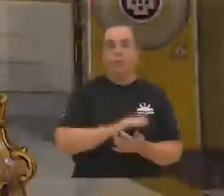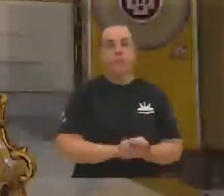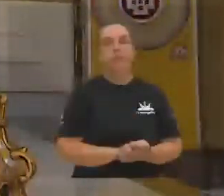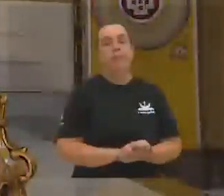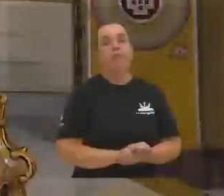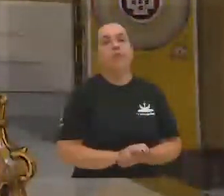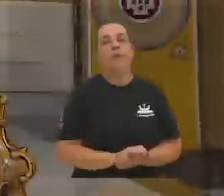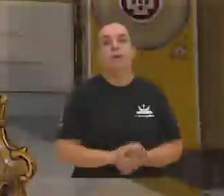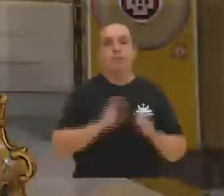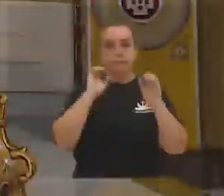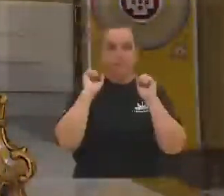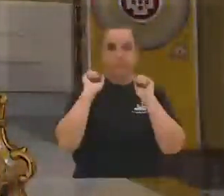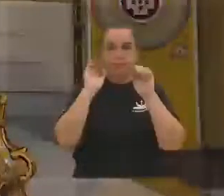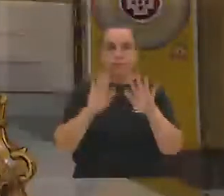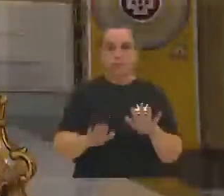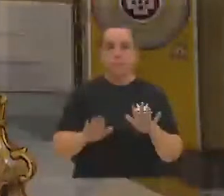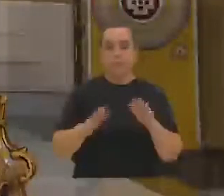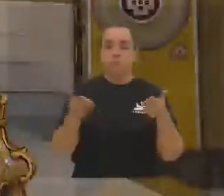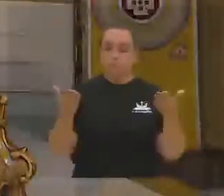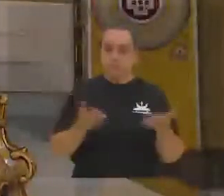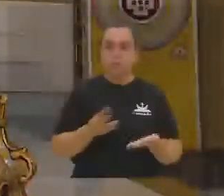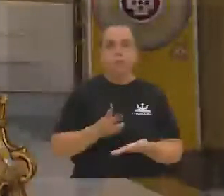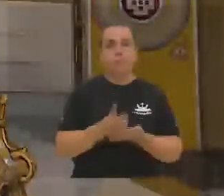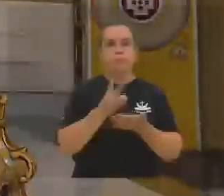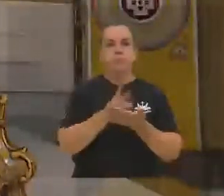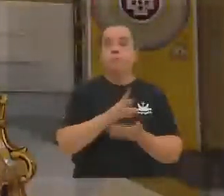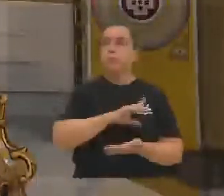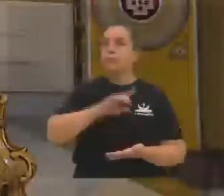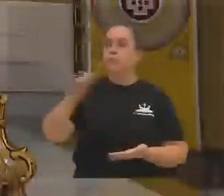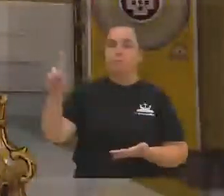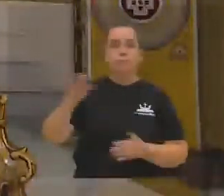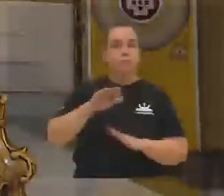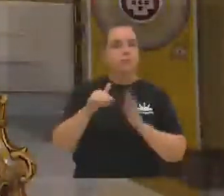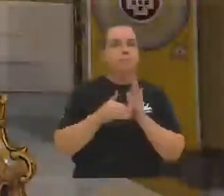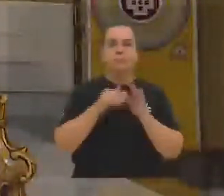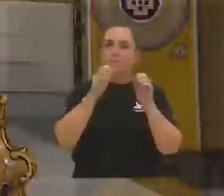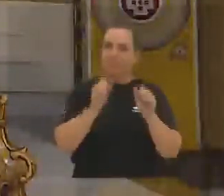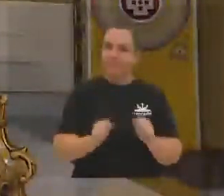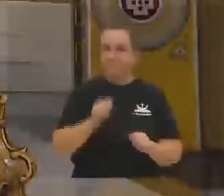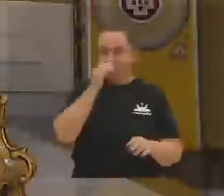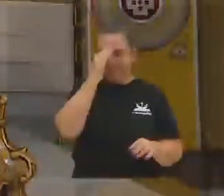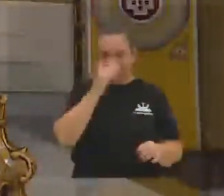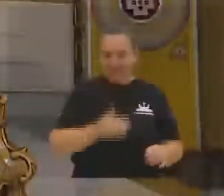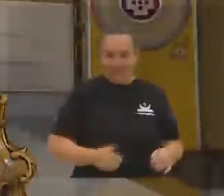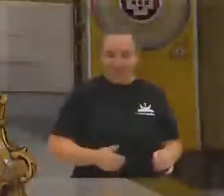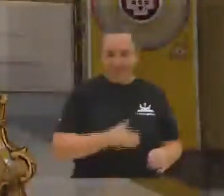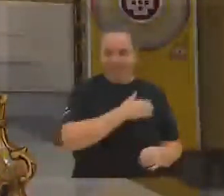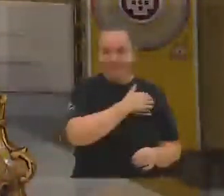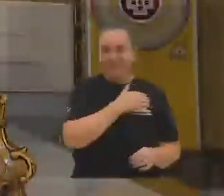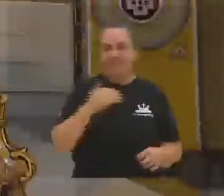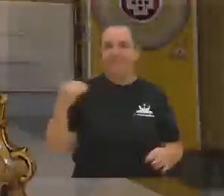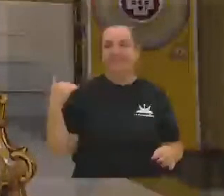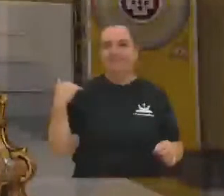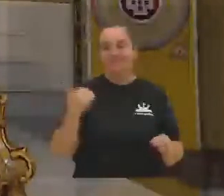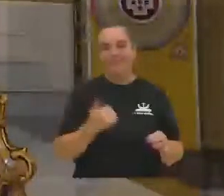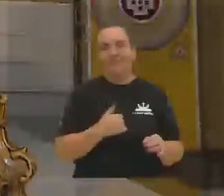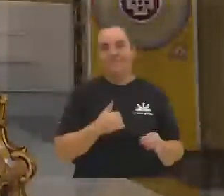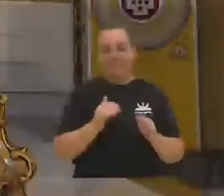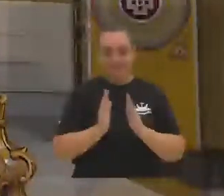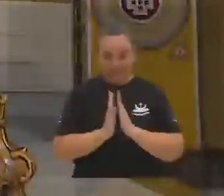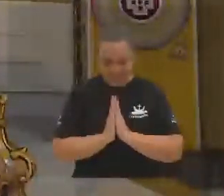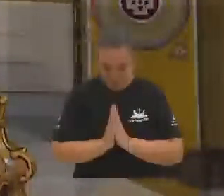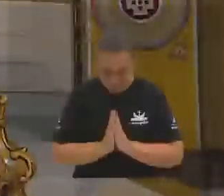de nós. Abençoe-vos hoje e sempre o Deus Todo-Poderoso, Pai, Filho e